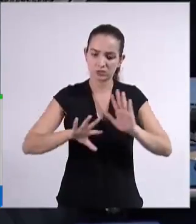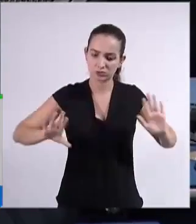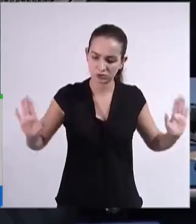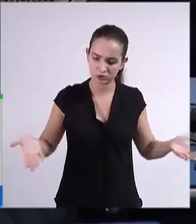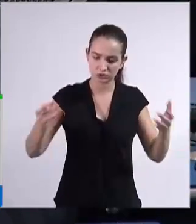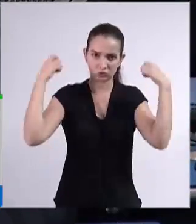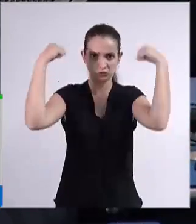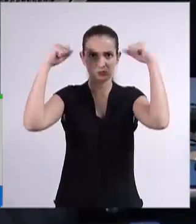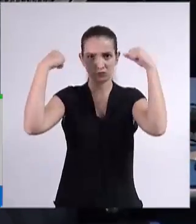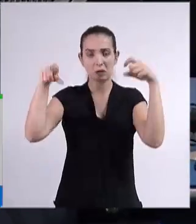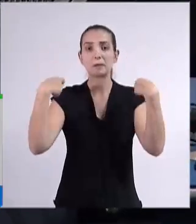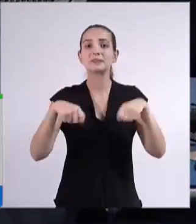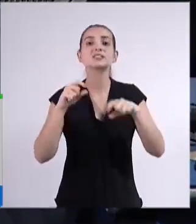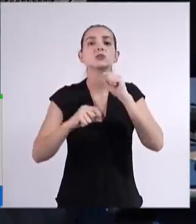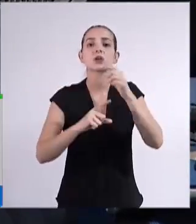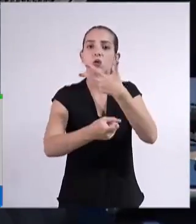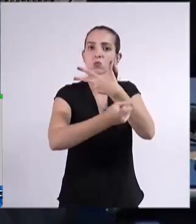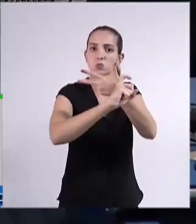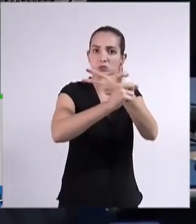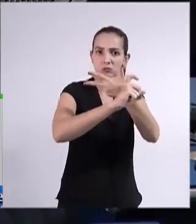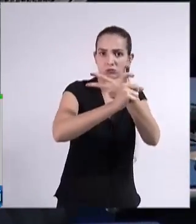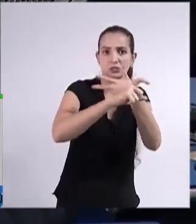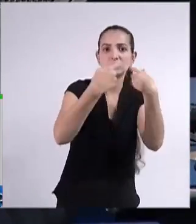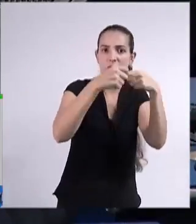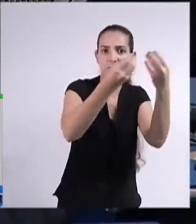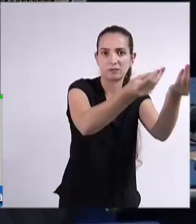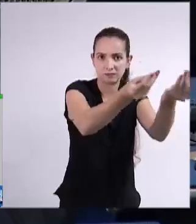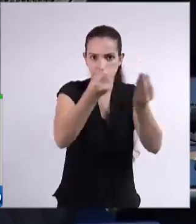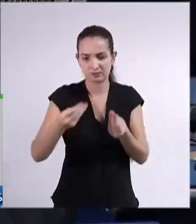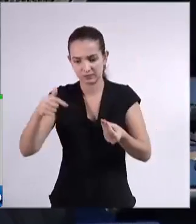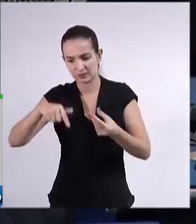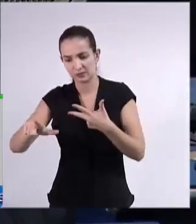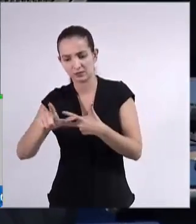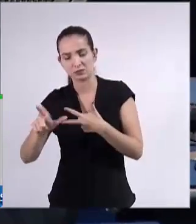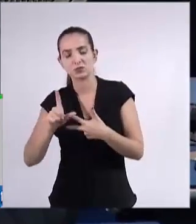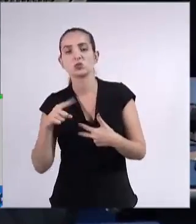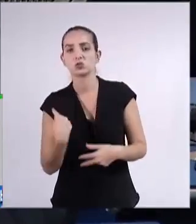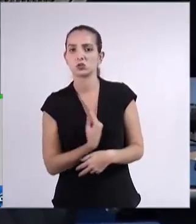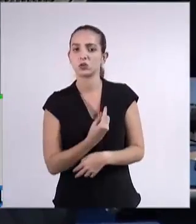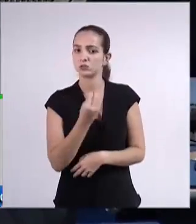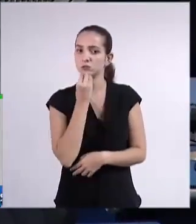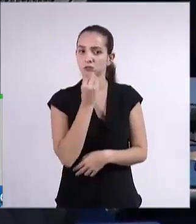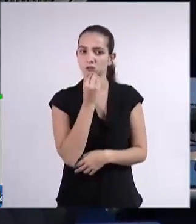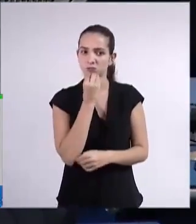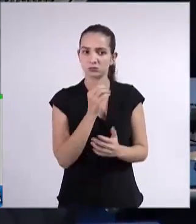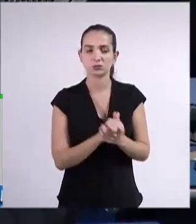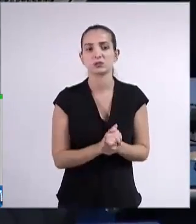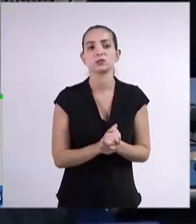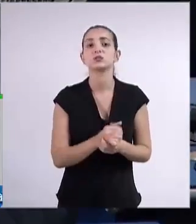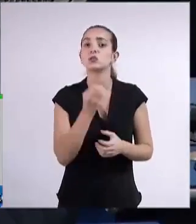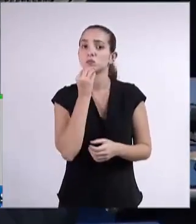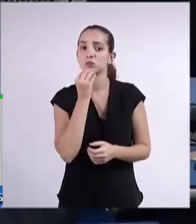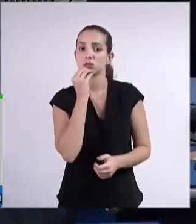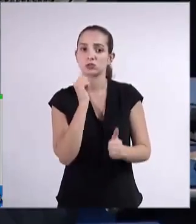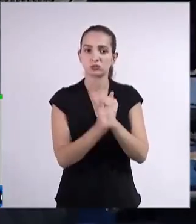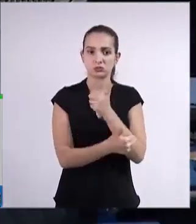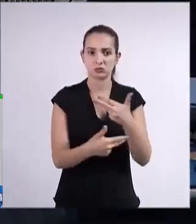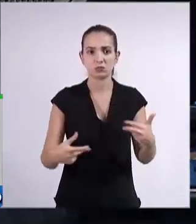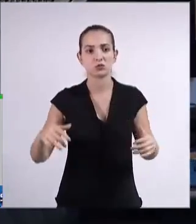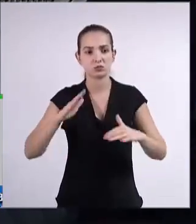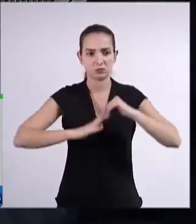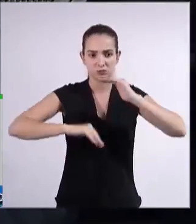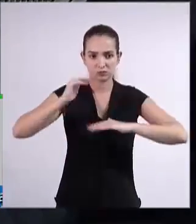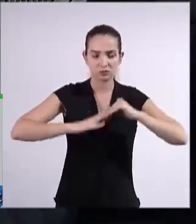vir do Executivo, para que a gente possa aprovar aqui e dar oportunidade não só do esporte profissional, mas do